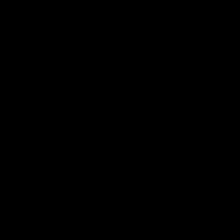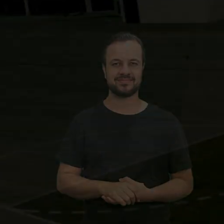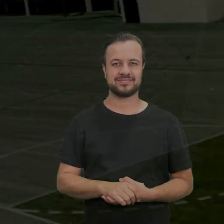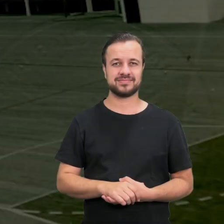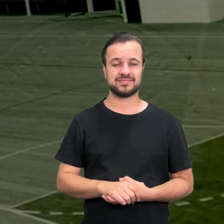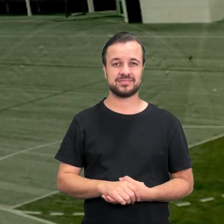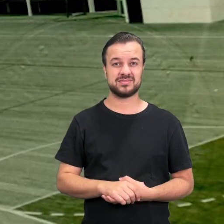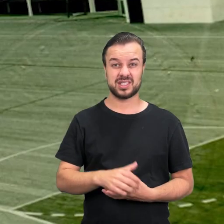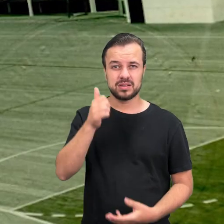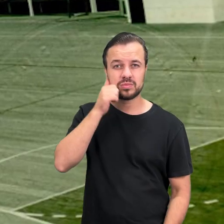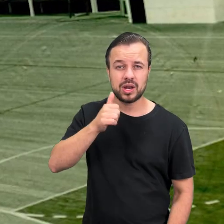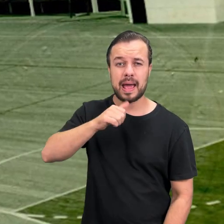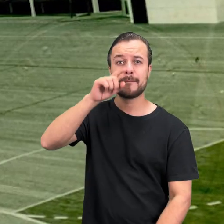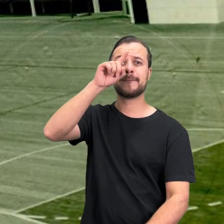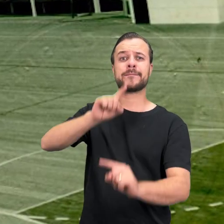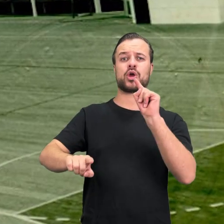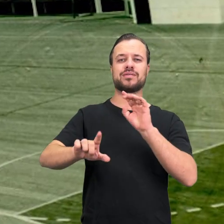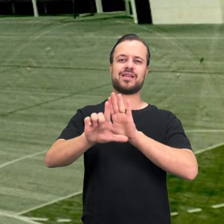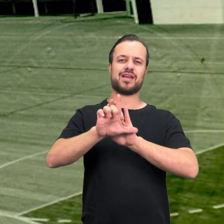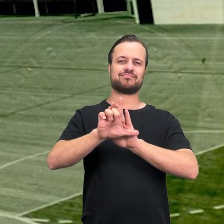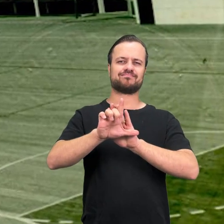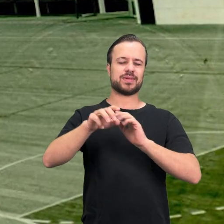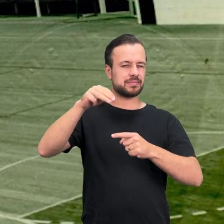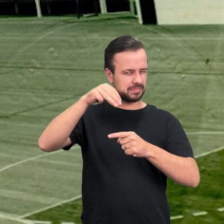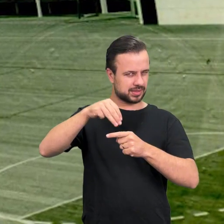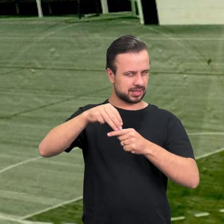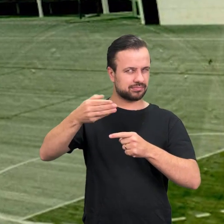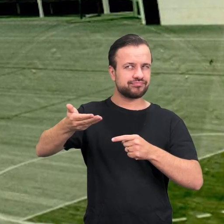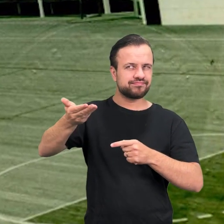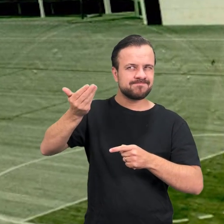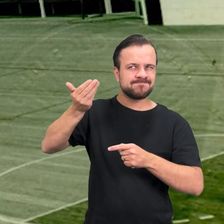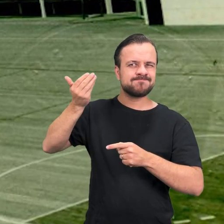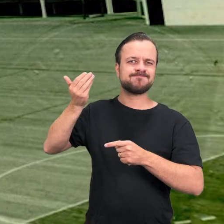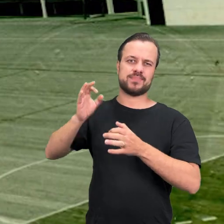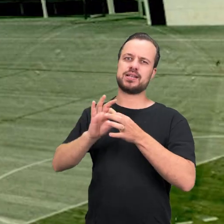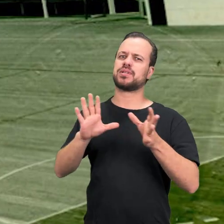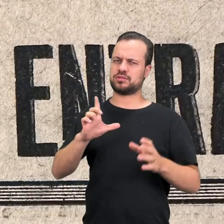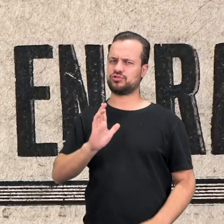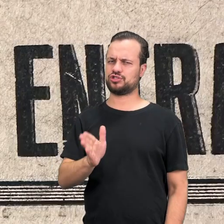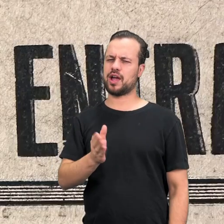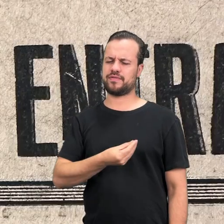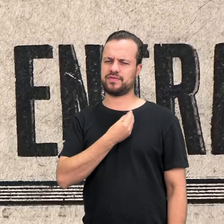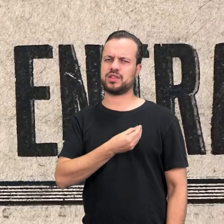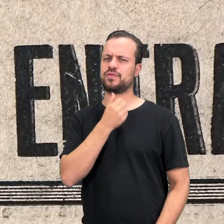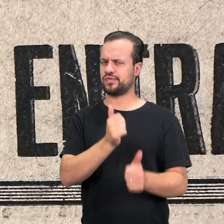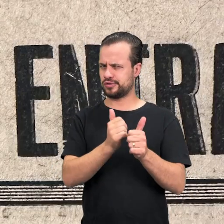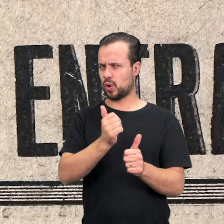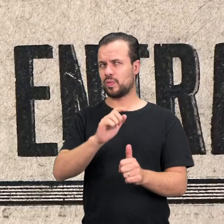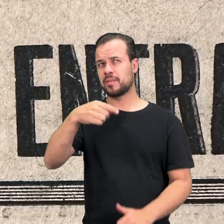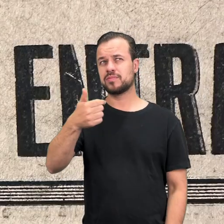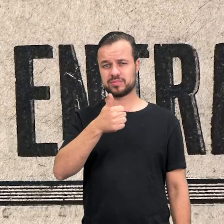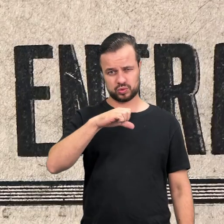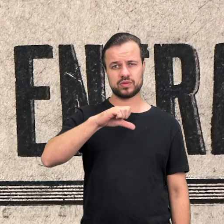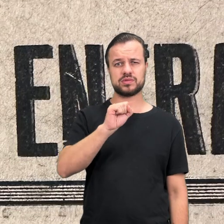Mesmo proibidas de jogar por uma lei, em Maringá a história começou antes mesmo da liberação oficial, que só veio nos anos 80.